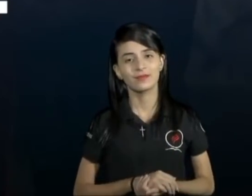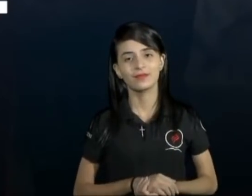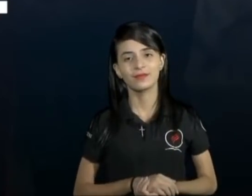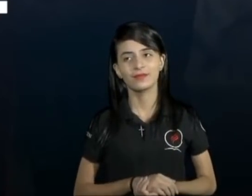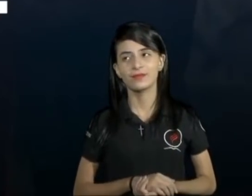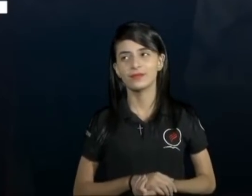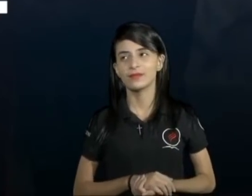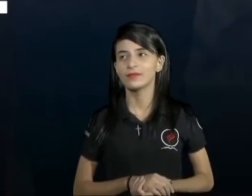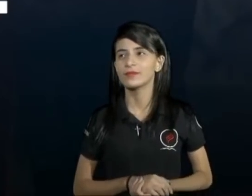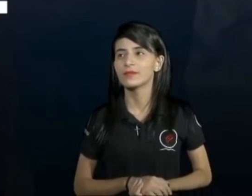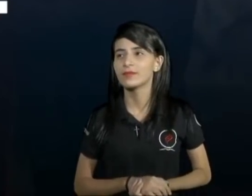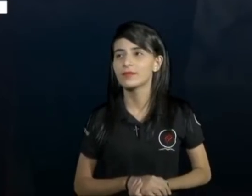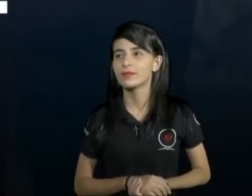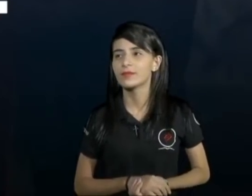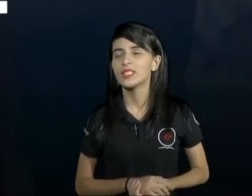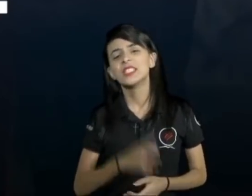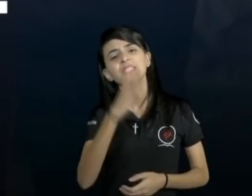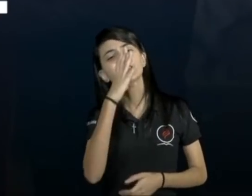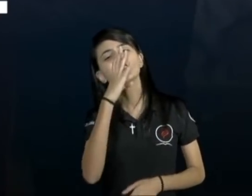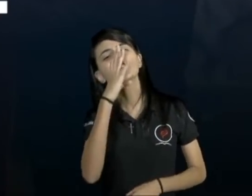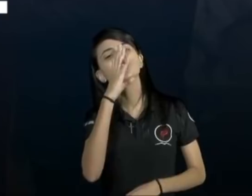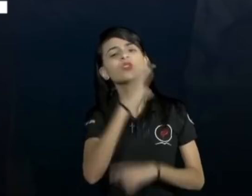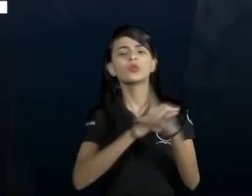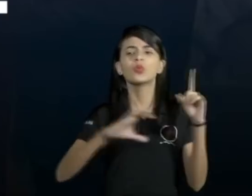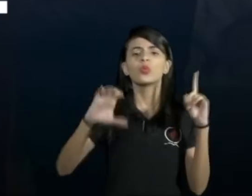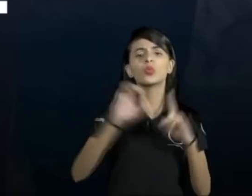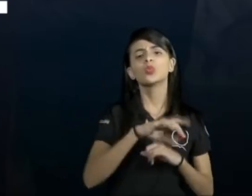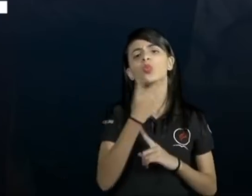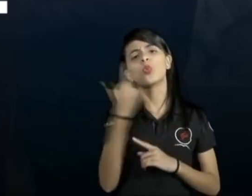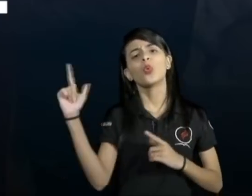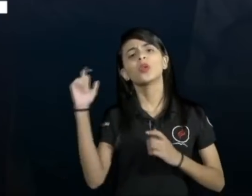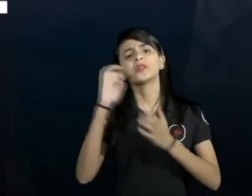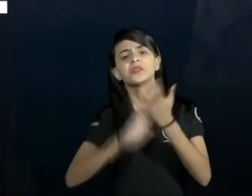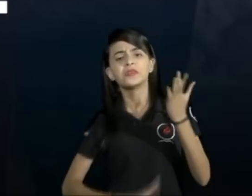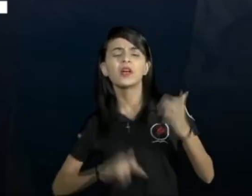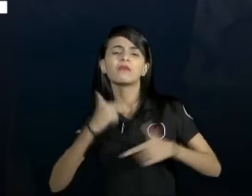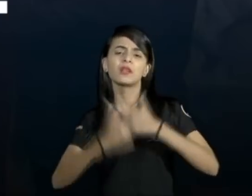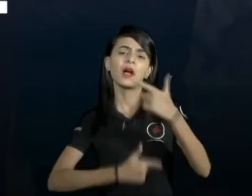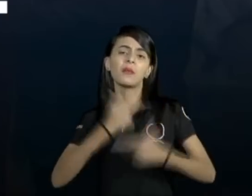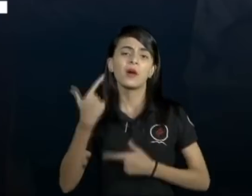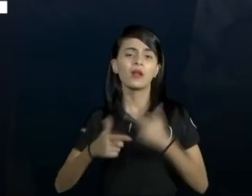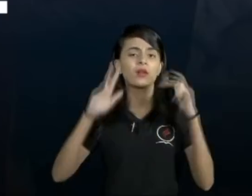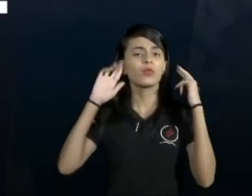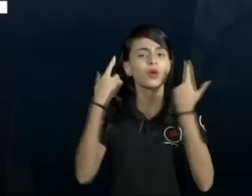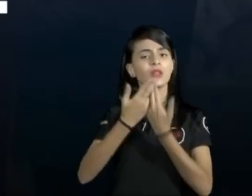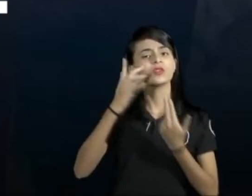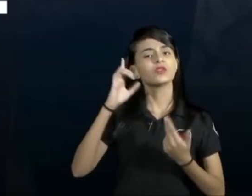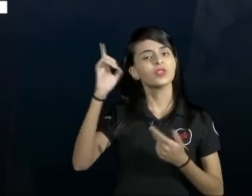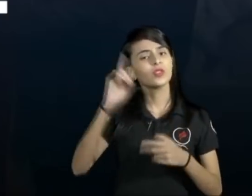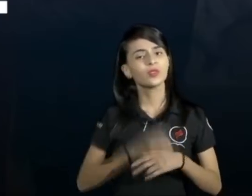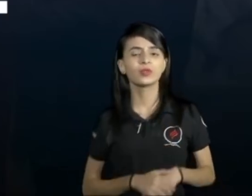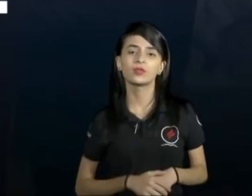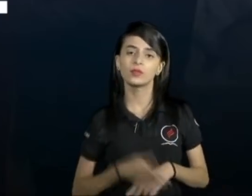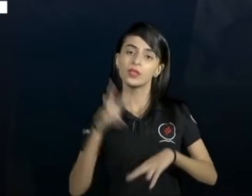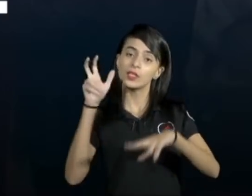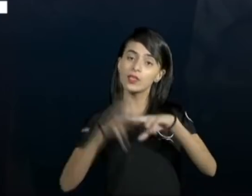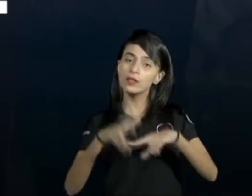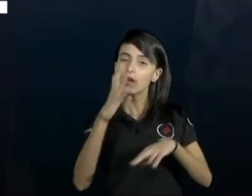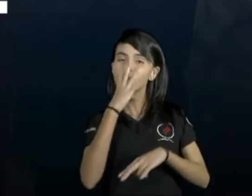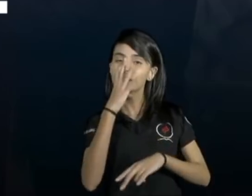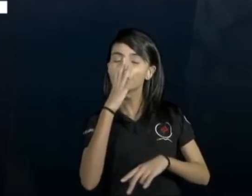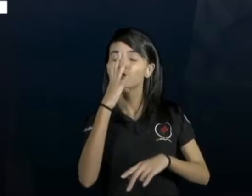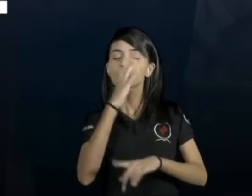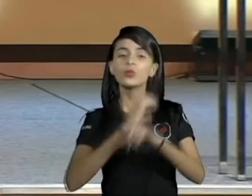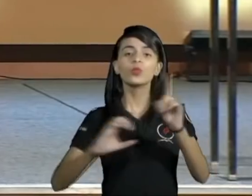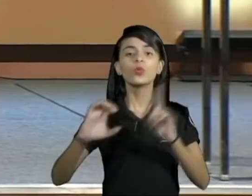e para assistir culto que outra atividade você exerce no reino e para você sentar pra assistir um